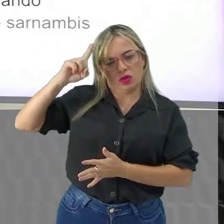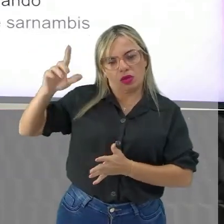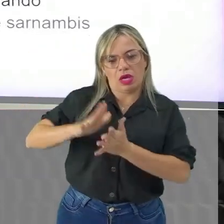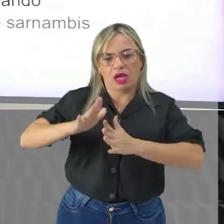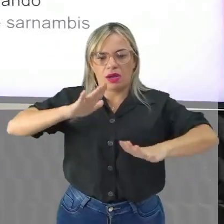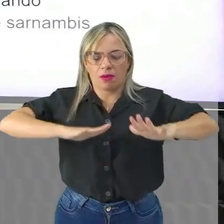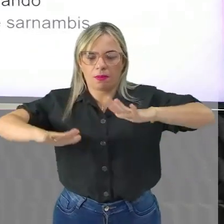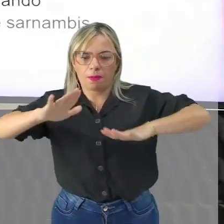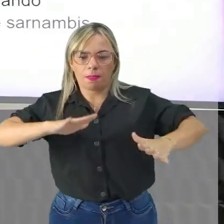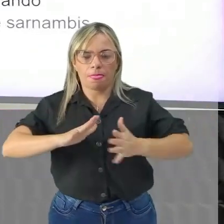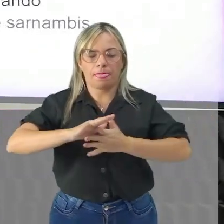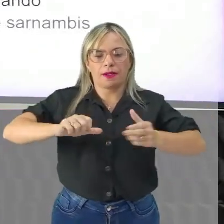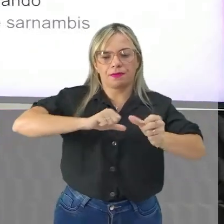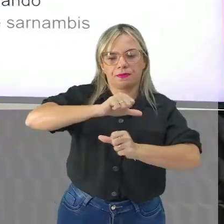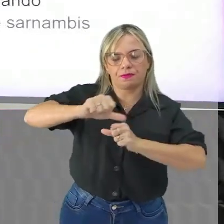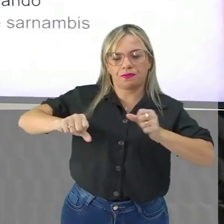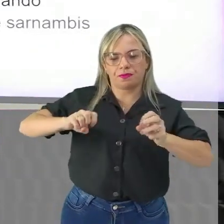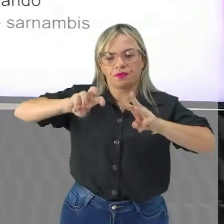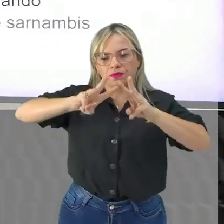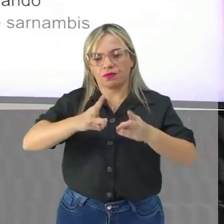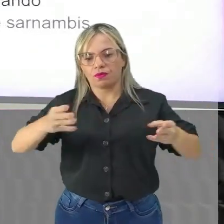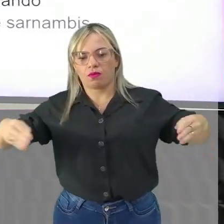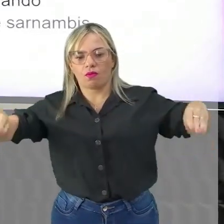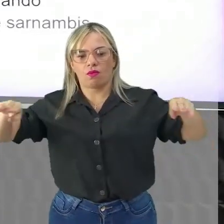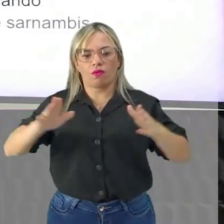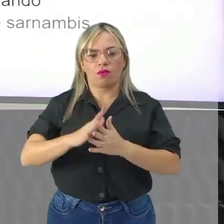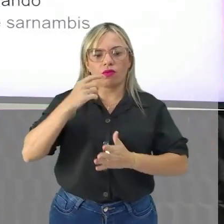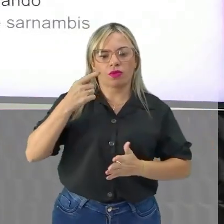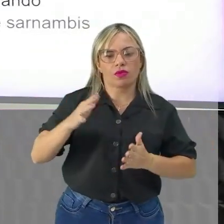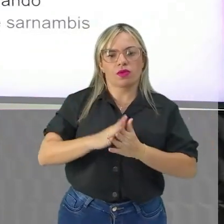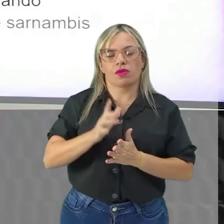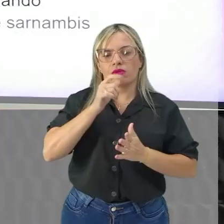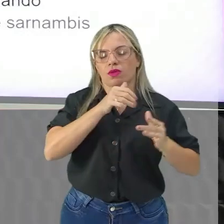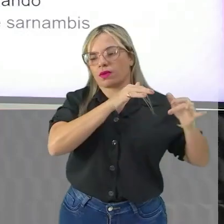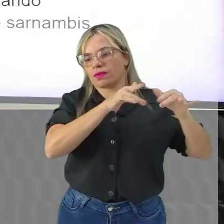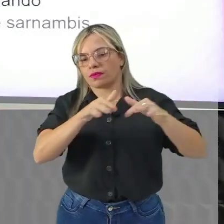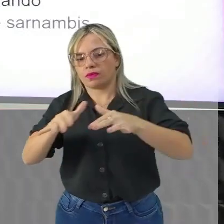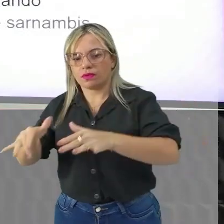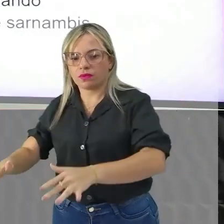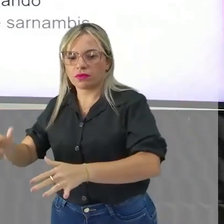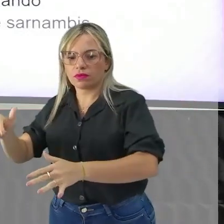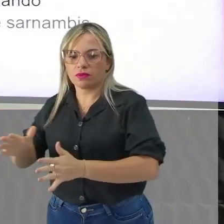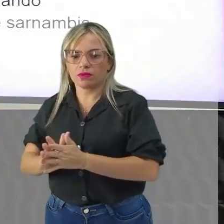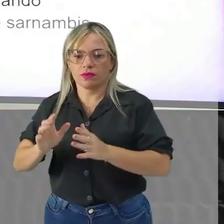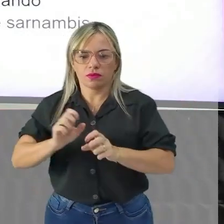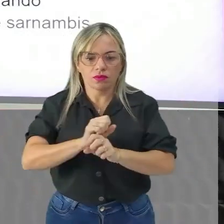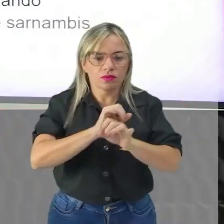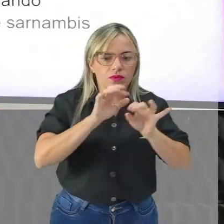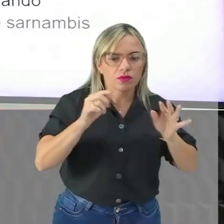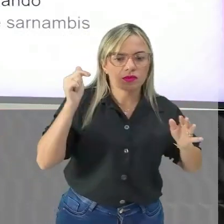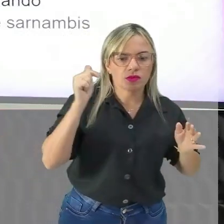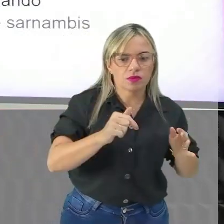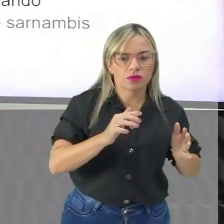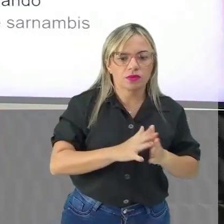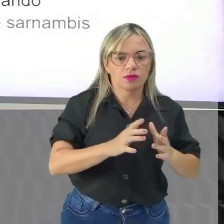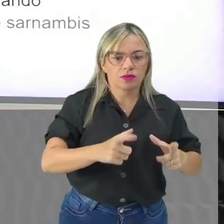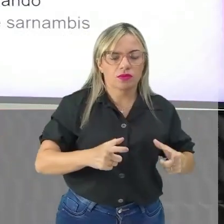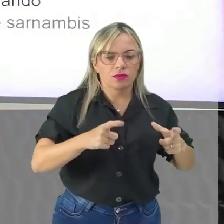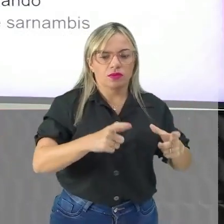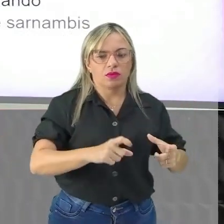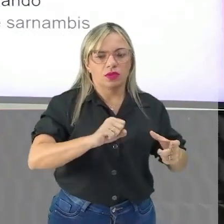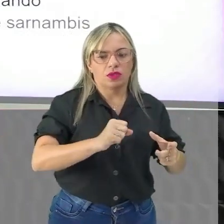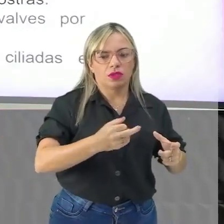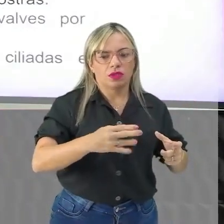marés. E quando elas vazam, revelam-se os bancos de sarnambis que estavam submersos.